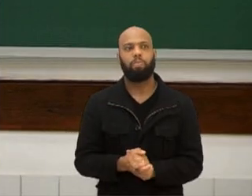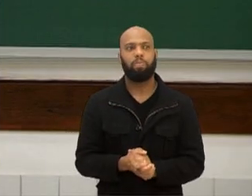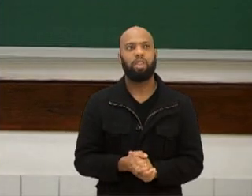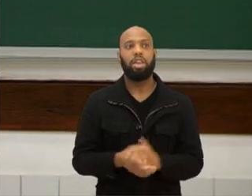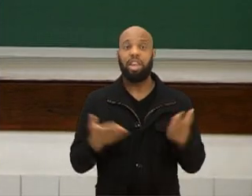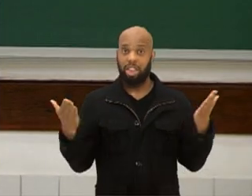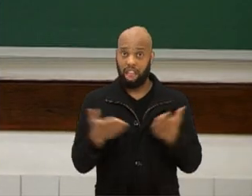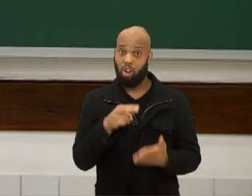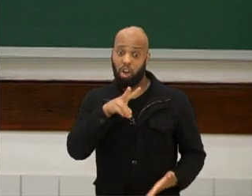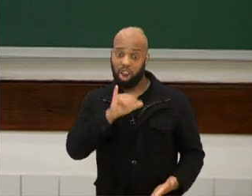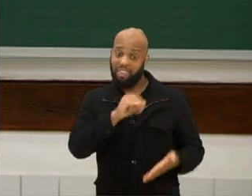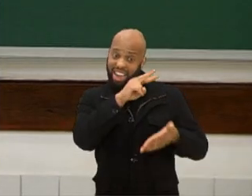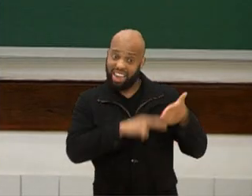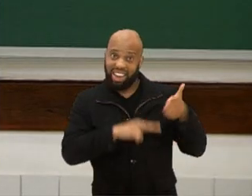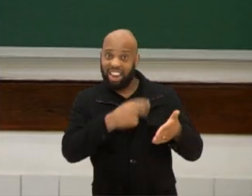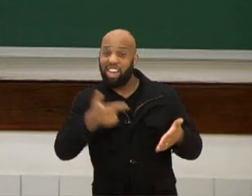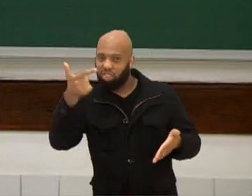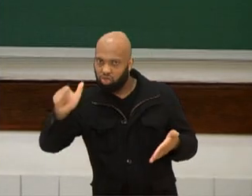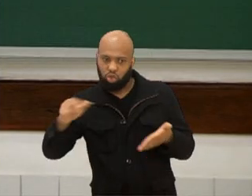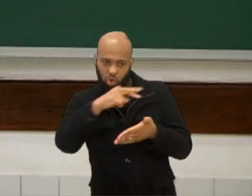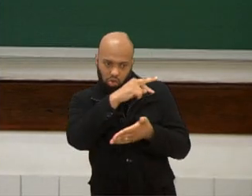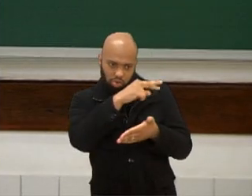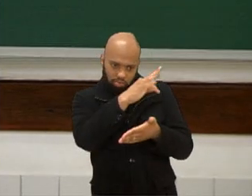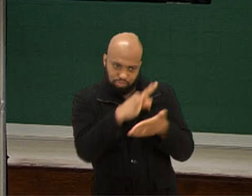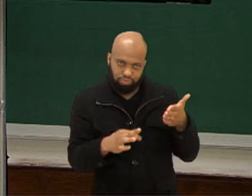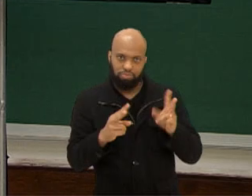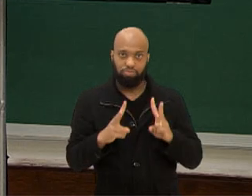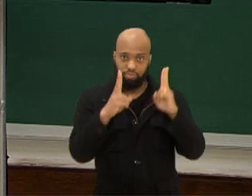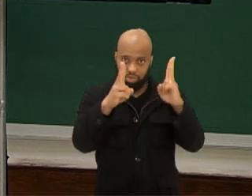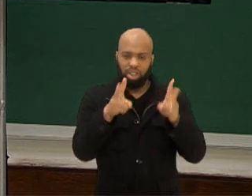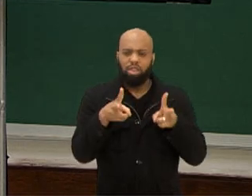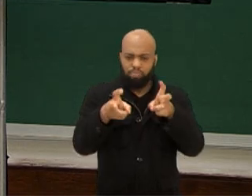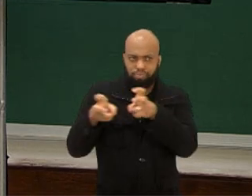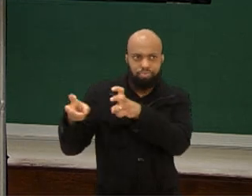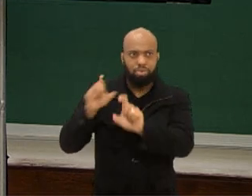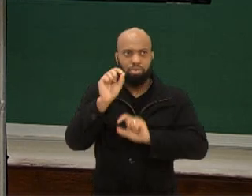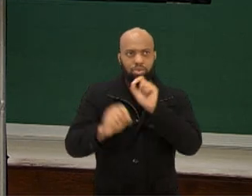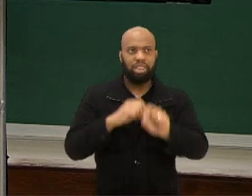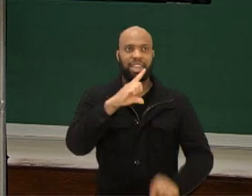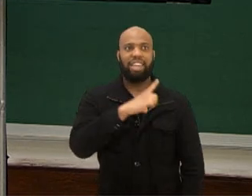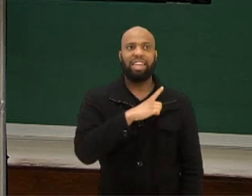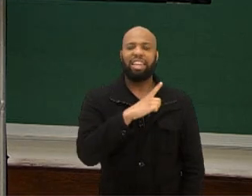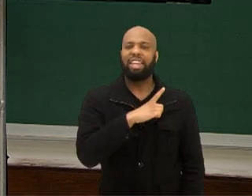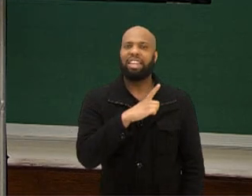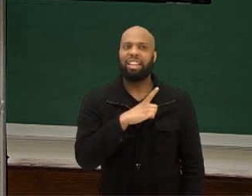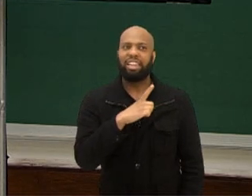Nós vamos reler mais um trecho e perceber que nós temos